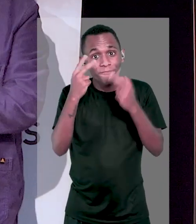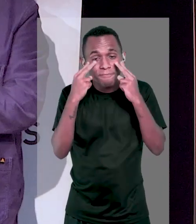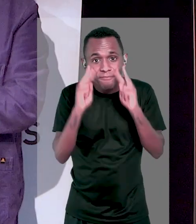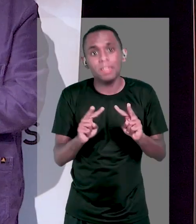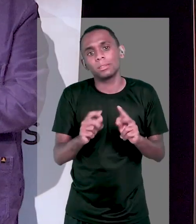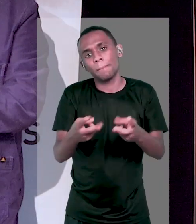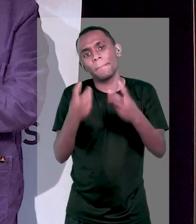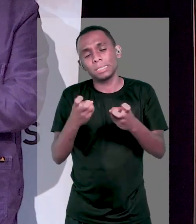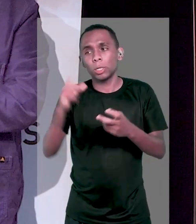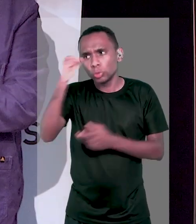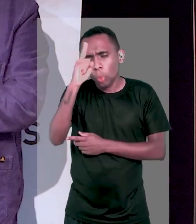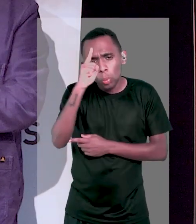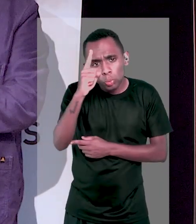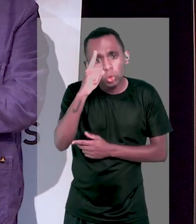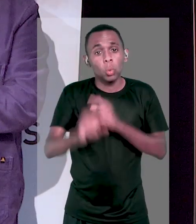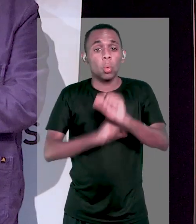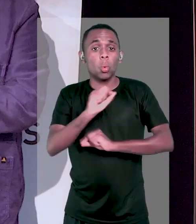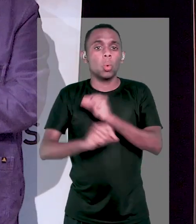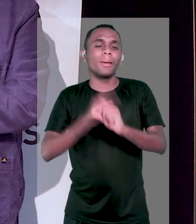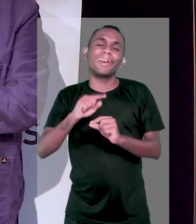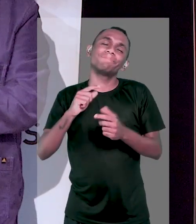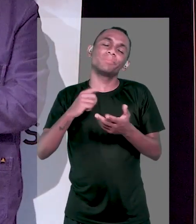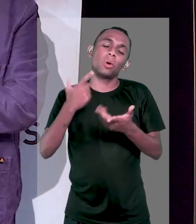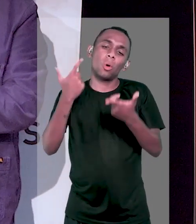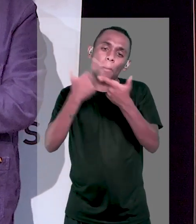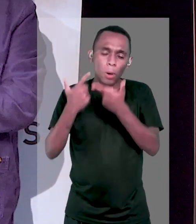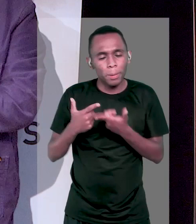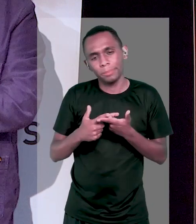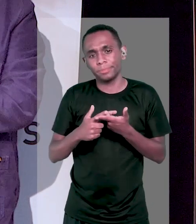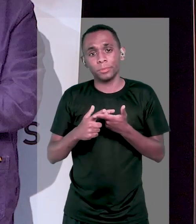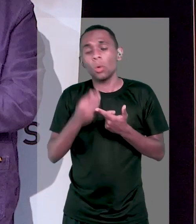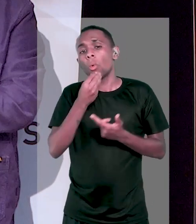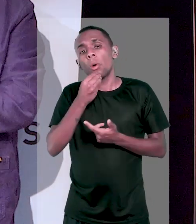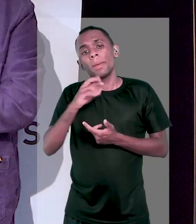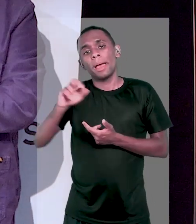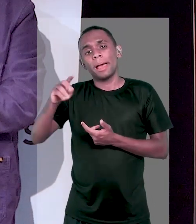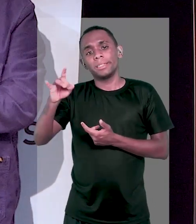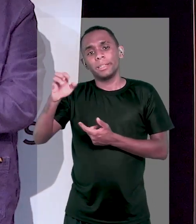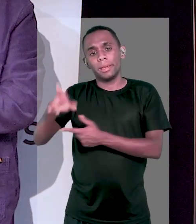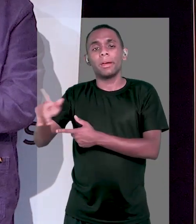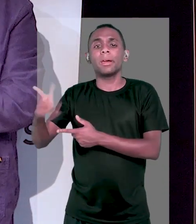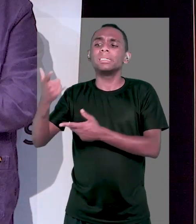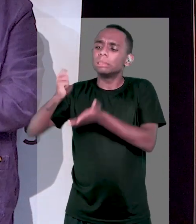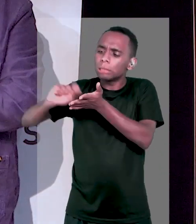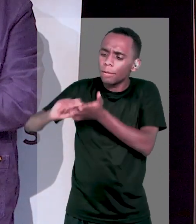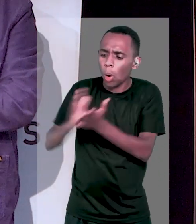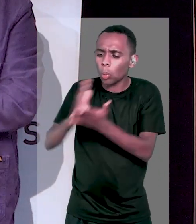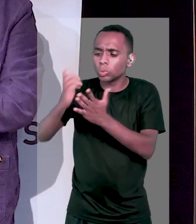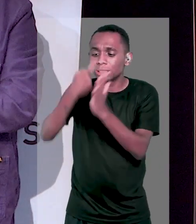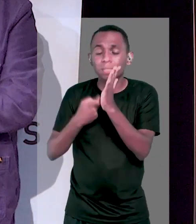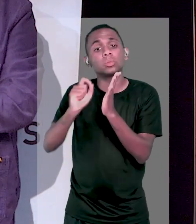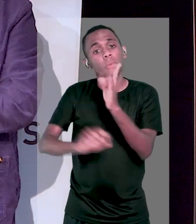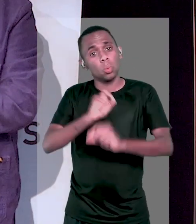a luta entre a ciência é saber e a ciência é poder. E hoje domina a ciência é poder. Os